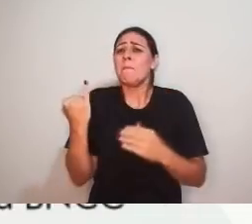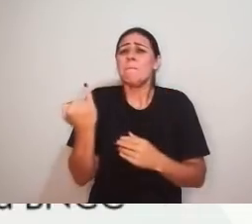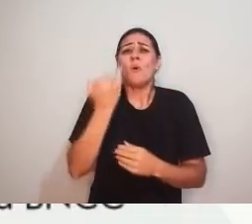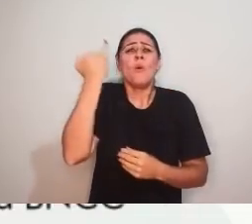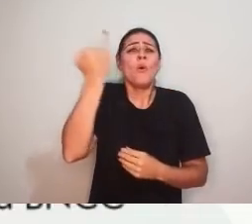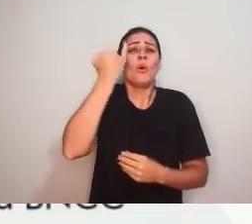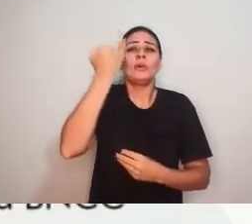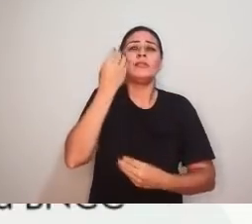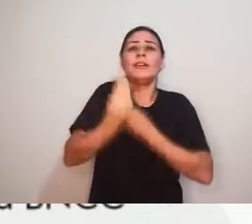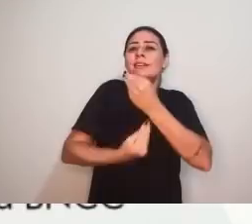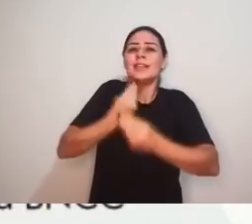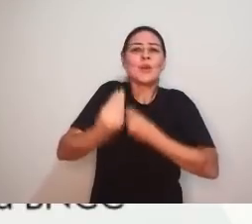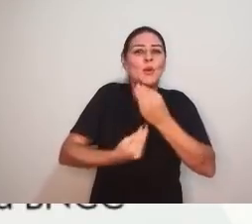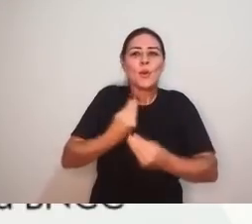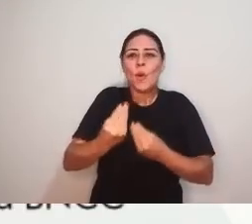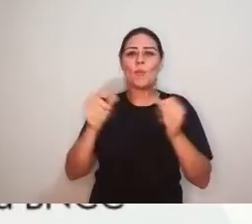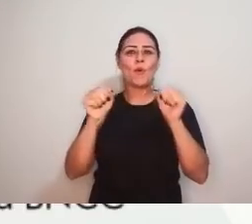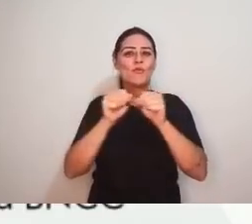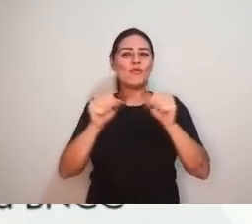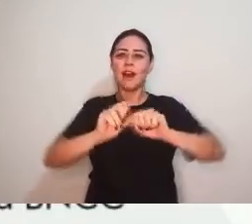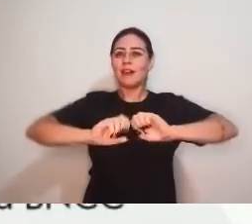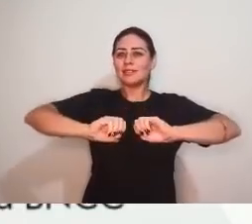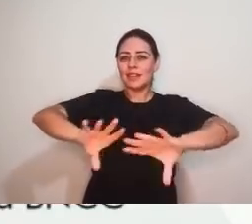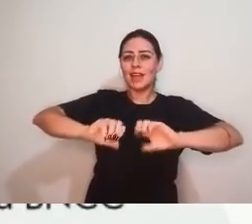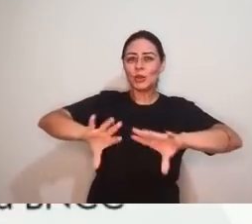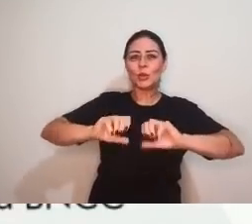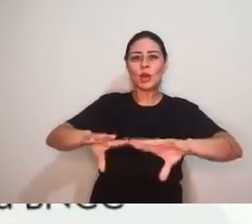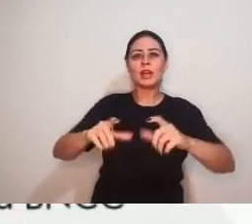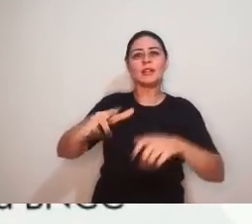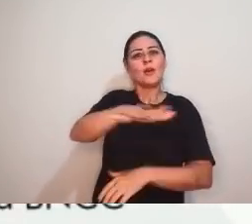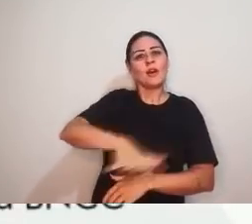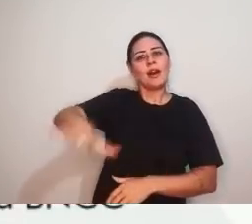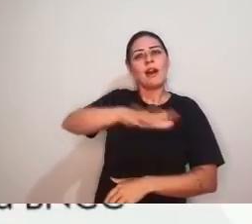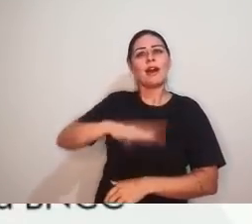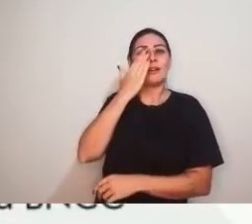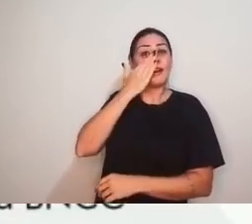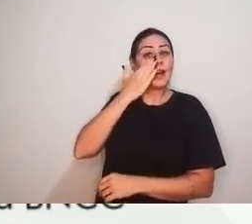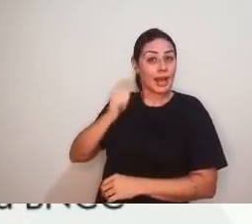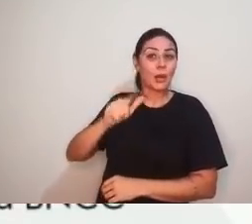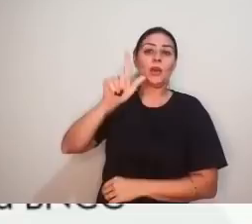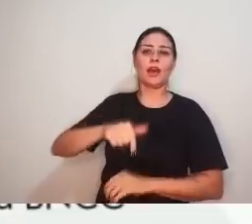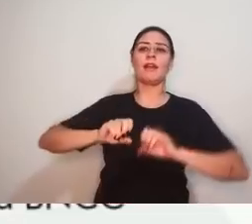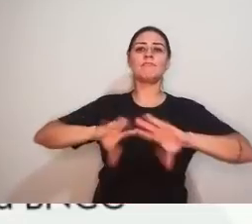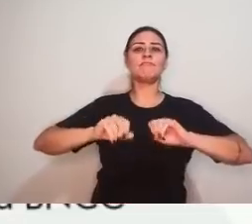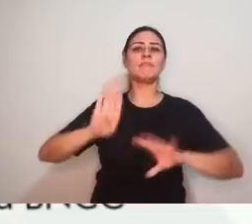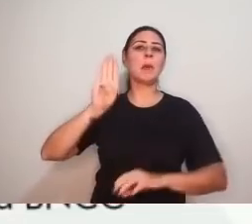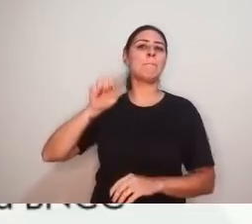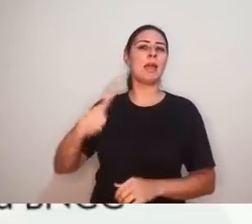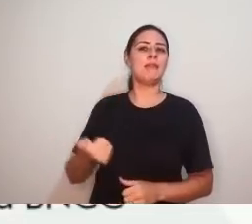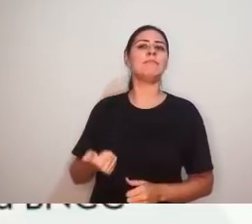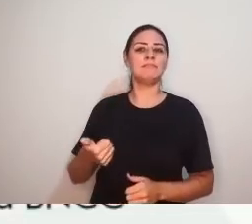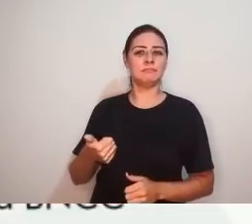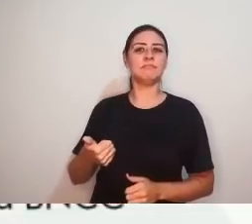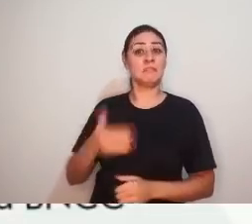necessários para que a gente tenha uma boa definição de pano de fundo para que o fazer educativo naquela realidade local, no caso aí Araucária, aconteça